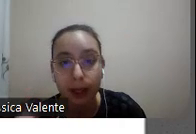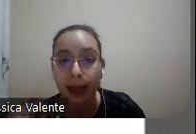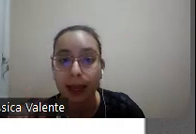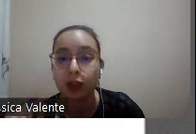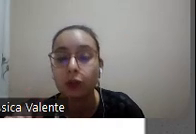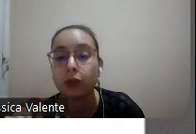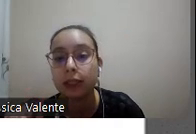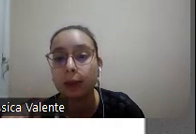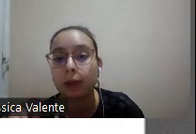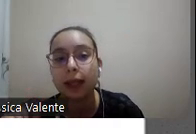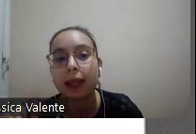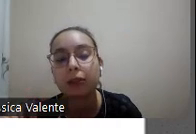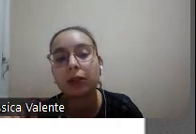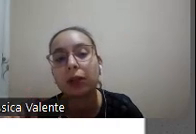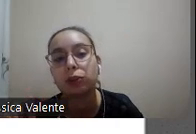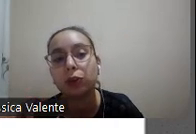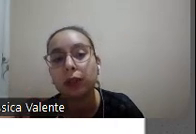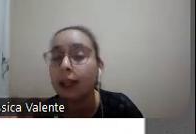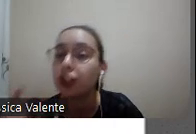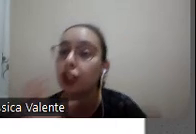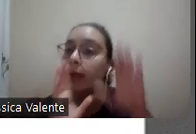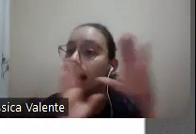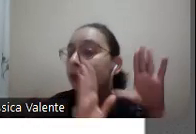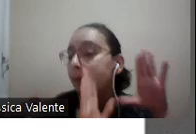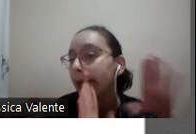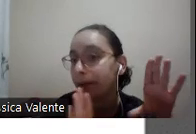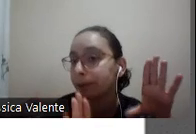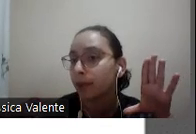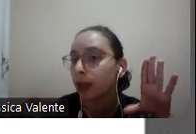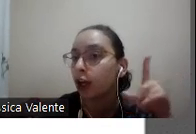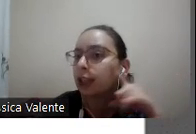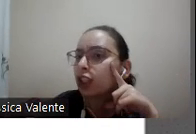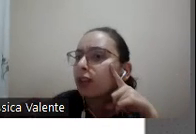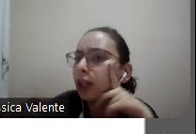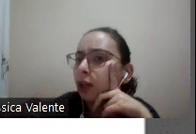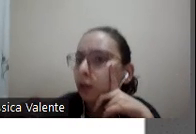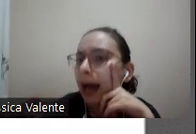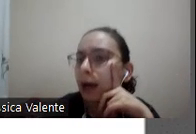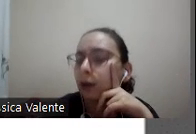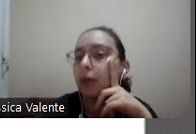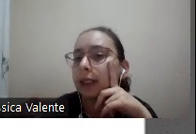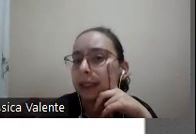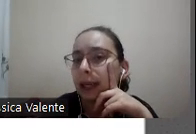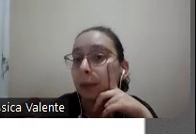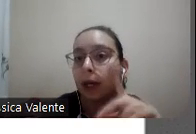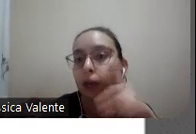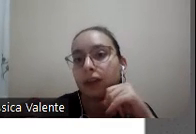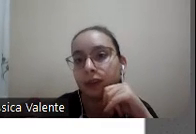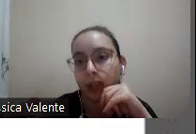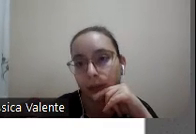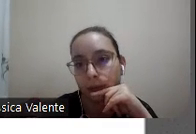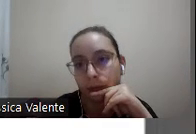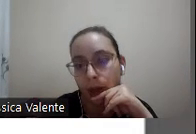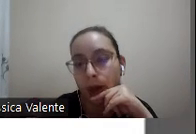habilitação esteja o símbolo internacional de surdez e no carro também. Vocês já viram um carro com esse símbolo? Eu